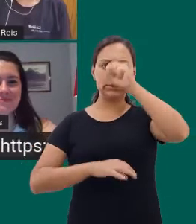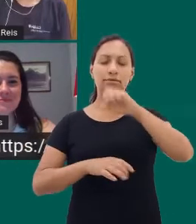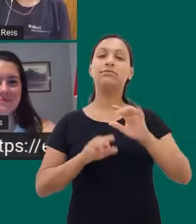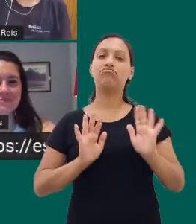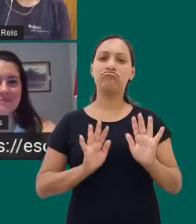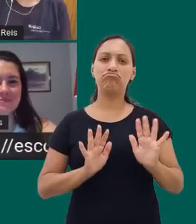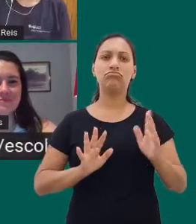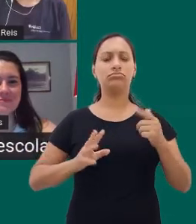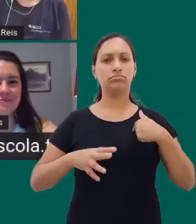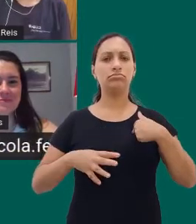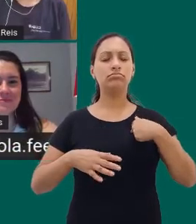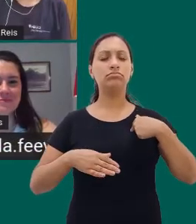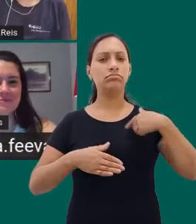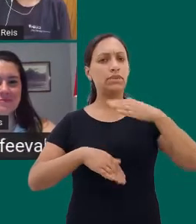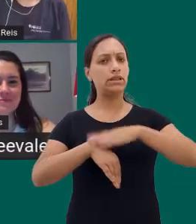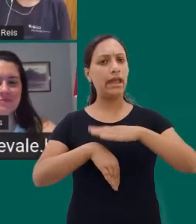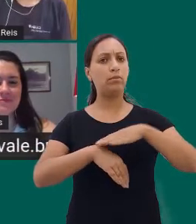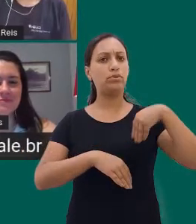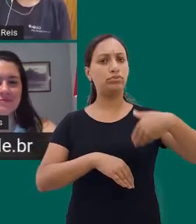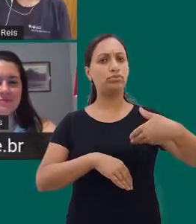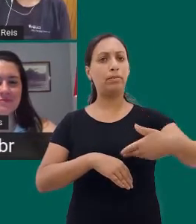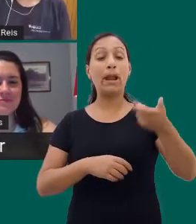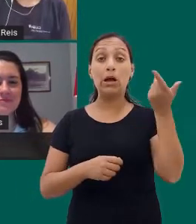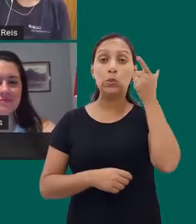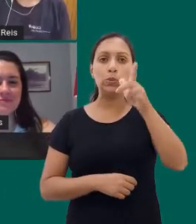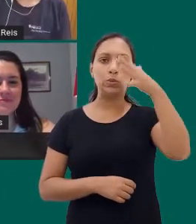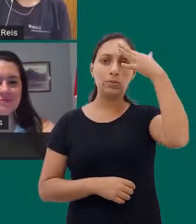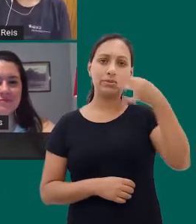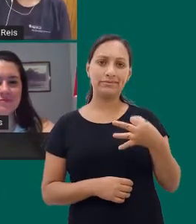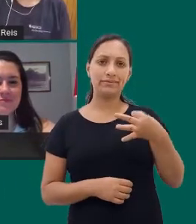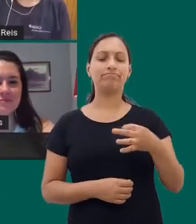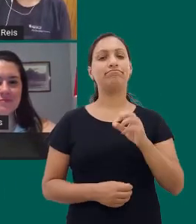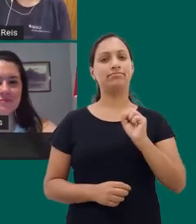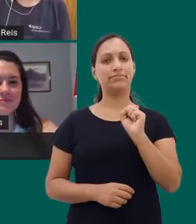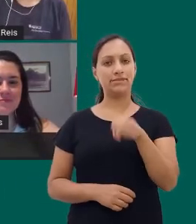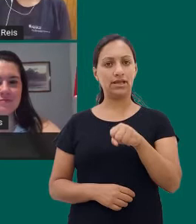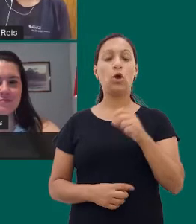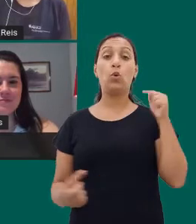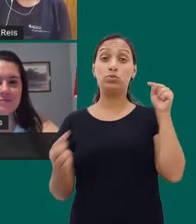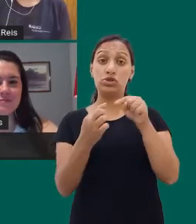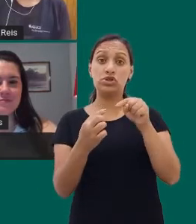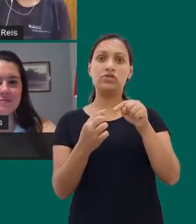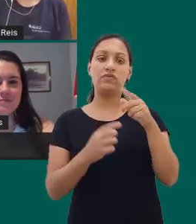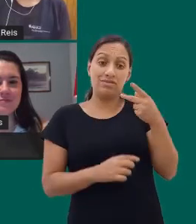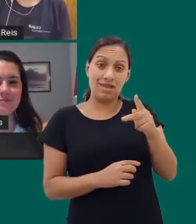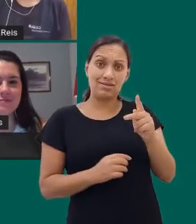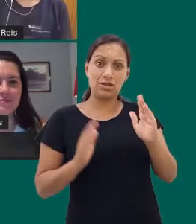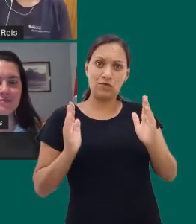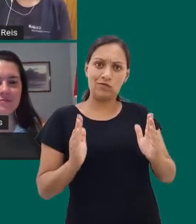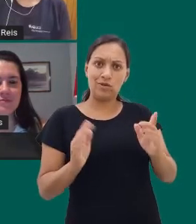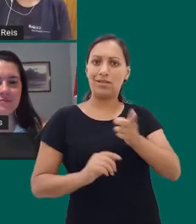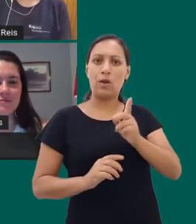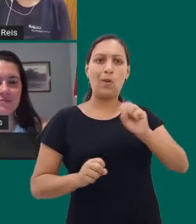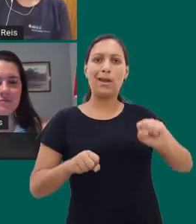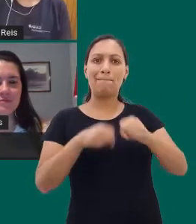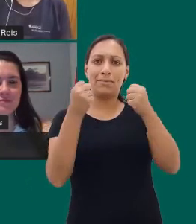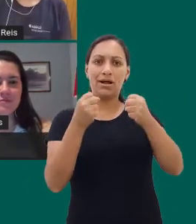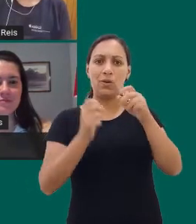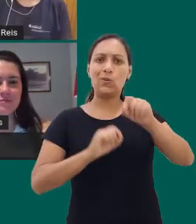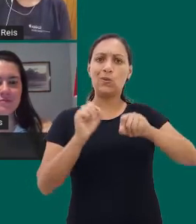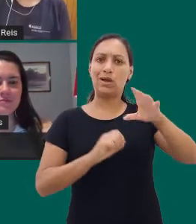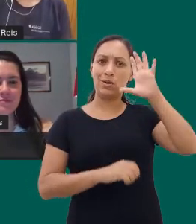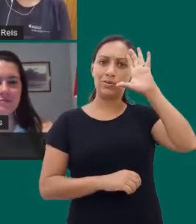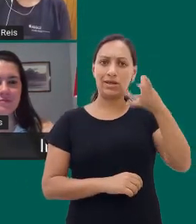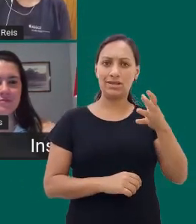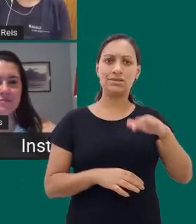tempo para compreender ele, é isso? Isso. Na verdade, o ciclo ele tem esse objetivo de não fragmentar o que acontece,